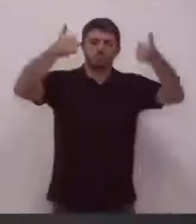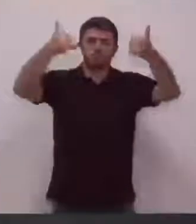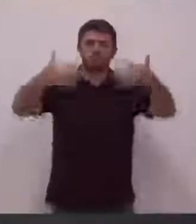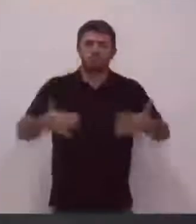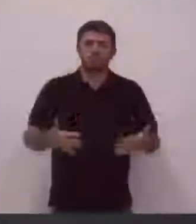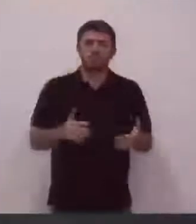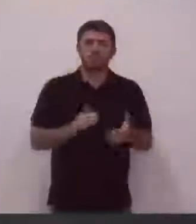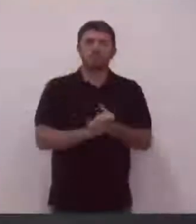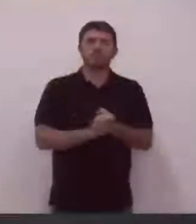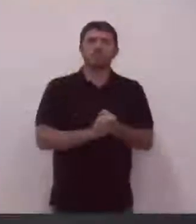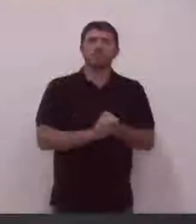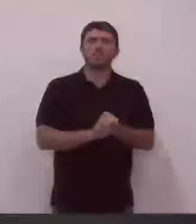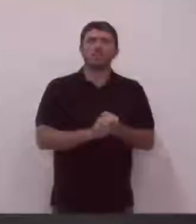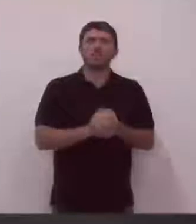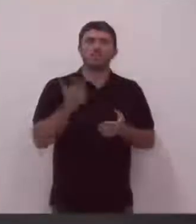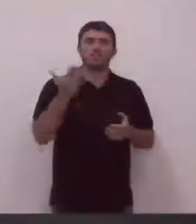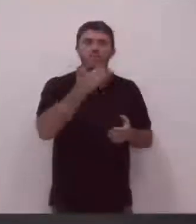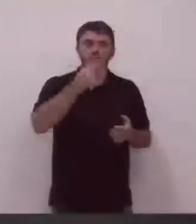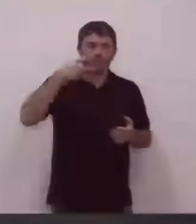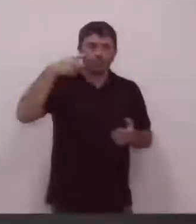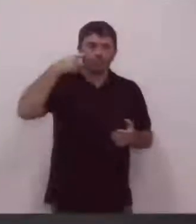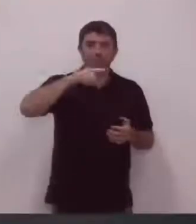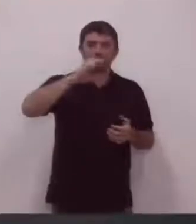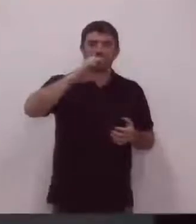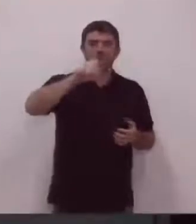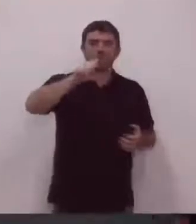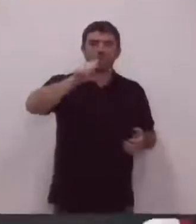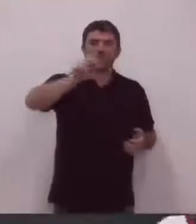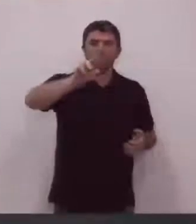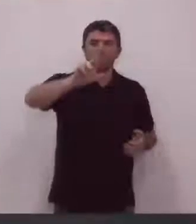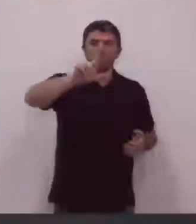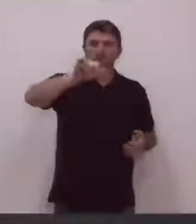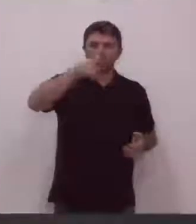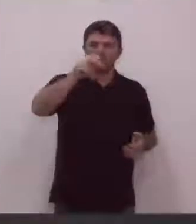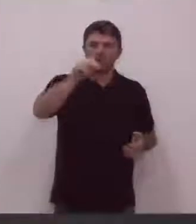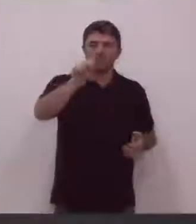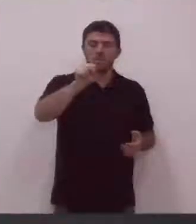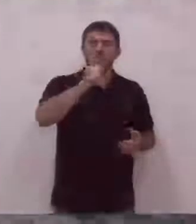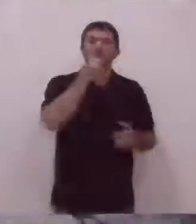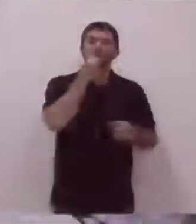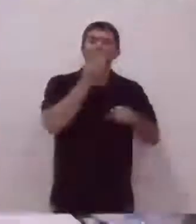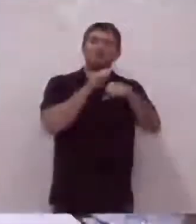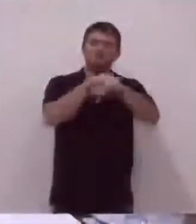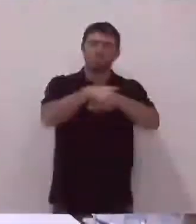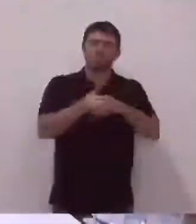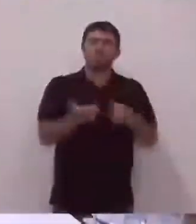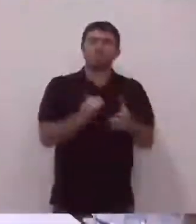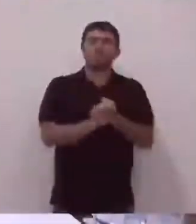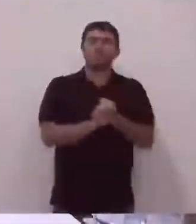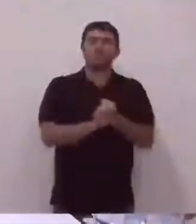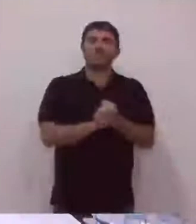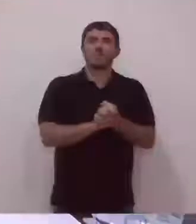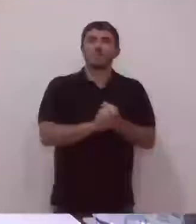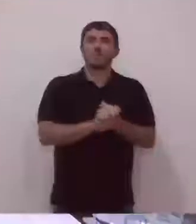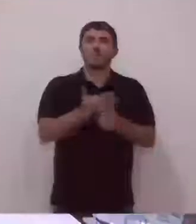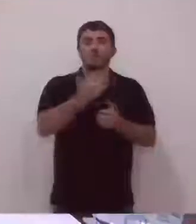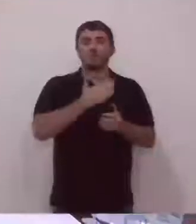Carlinhos Páfaro, boa noite. É um prazer ter você aqui novamente, mas tenho que discordar de Vossa Excelência.